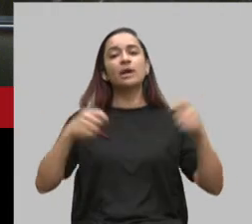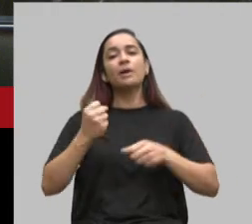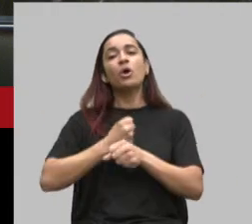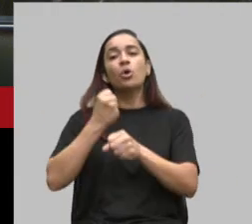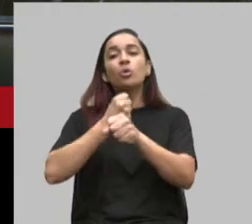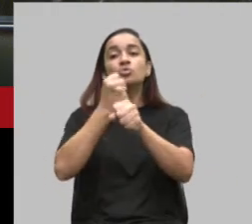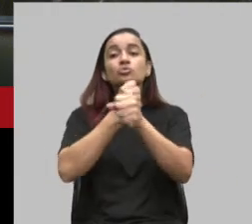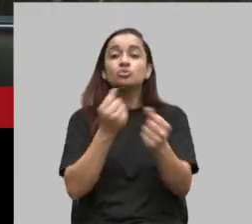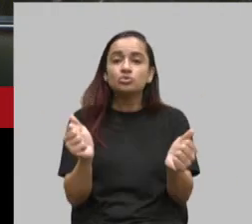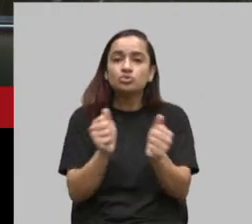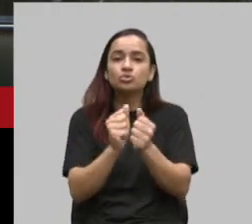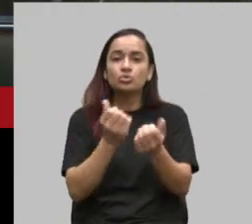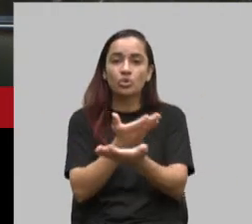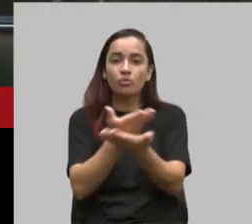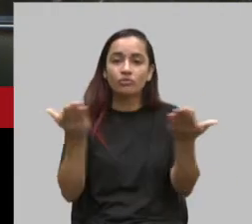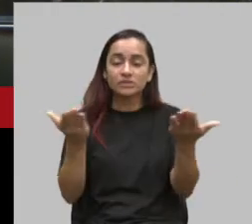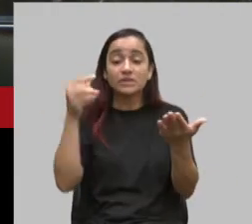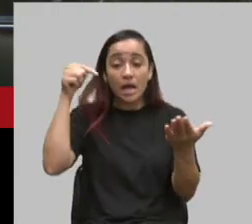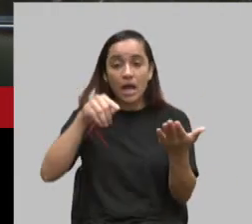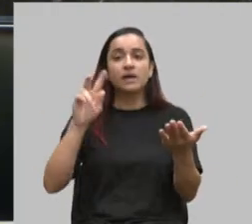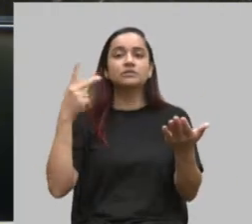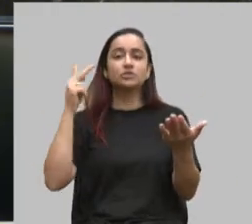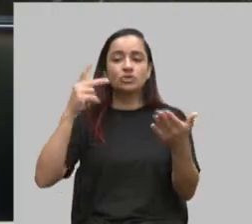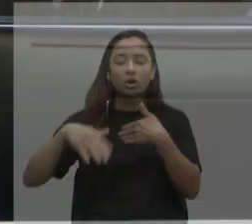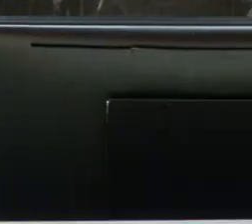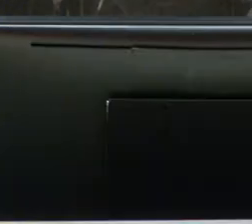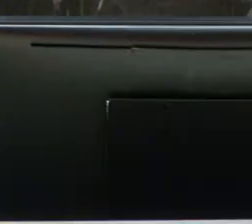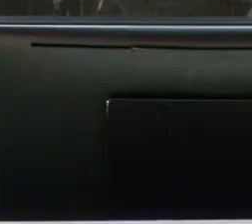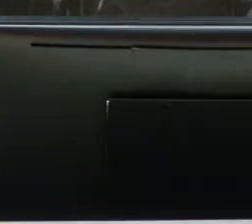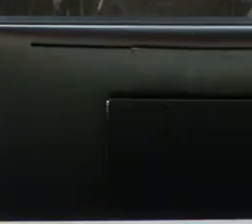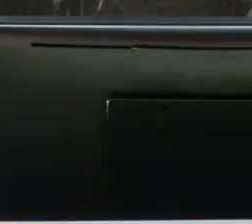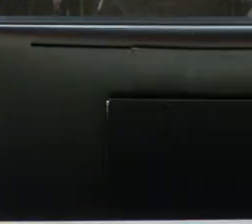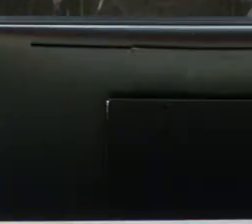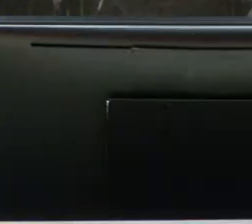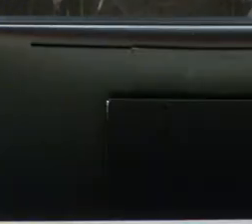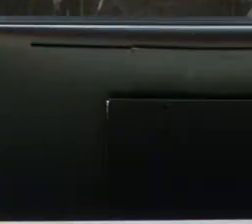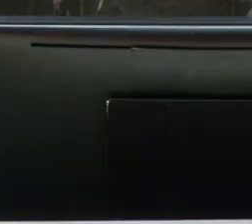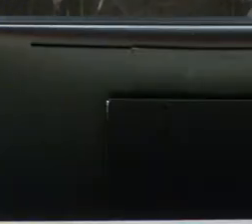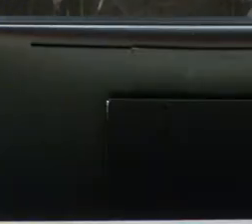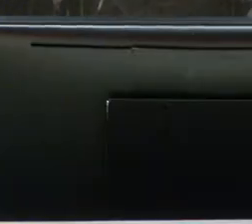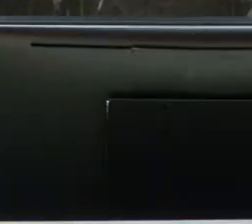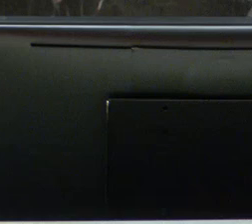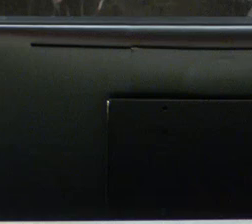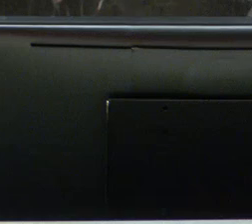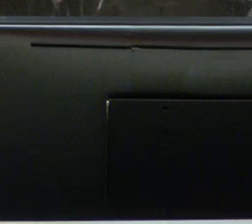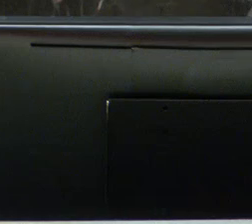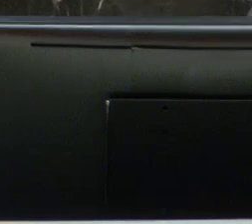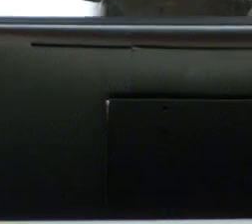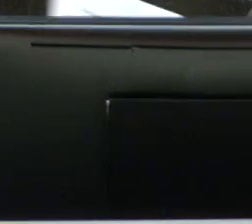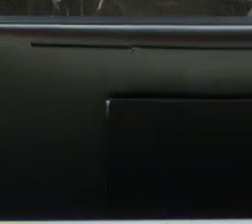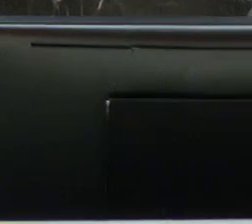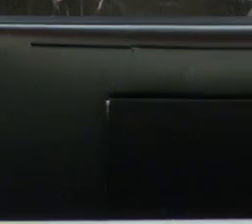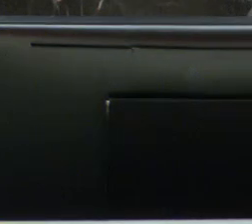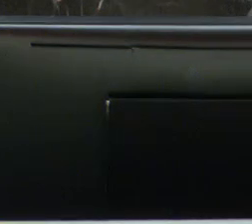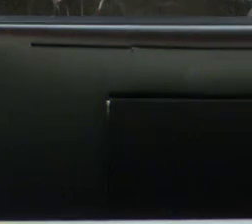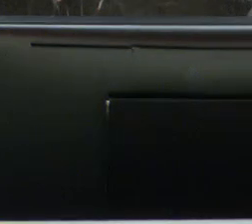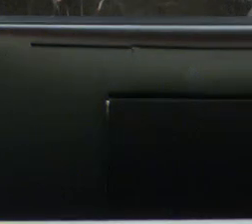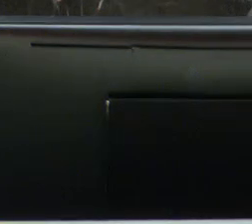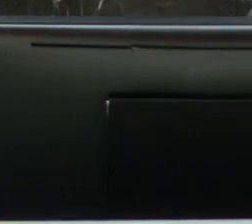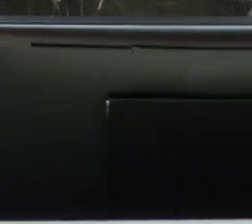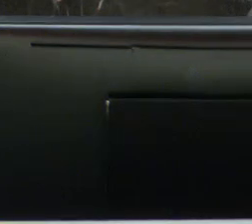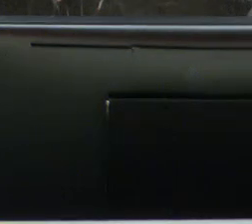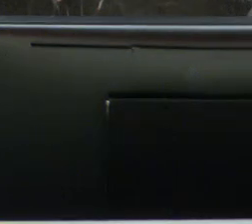vocês essa história de extremo sucesso que é a história do Parlamento jovem de Minas tenho